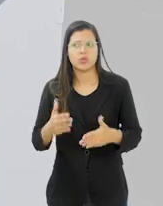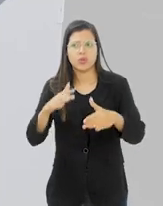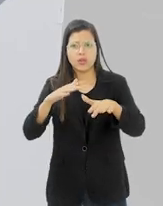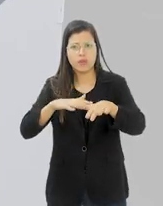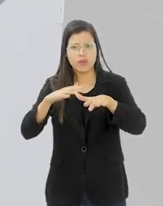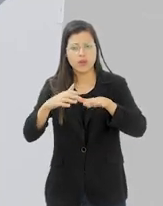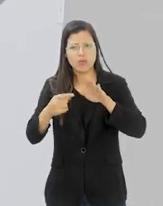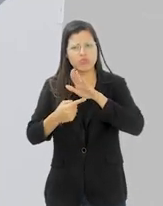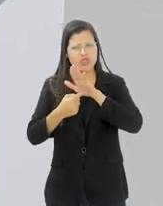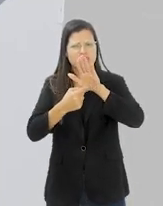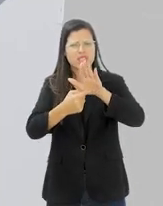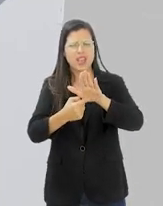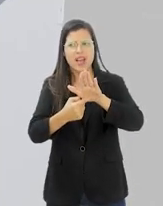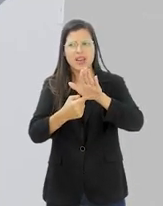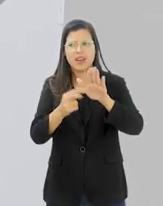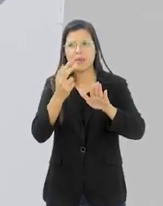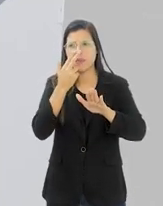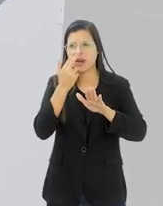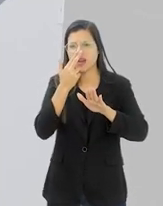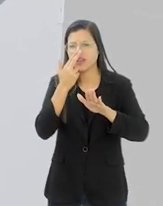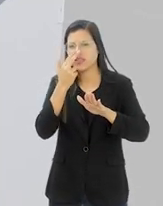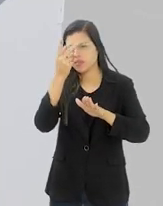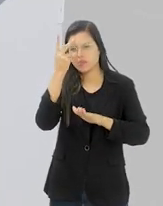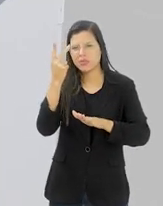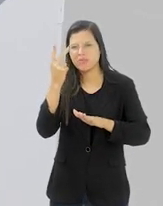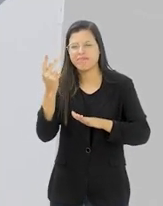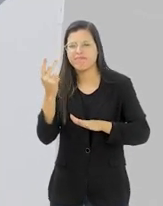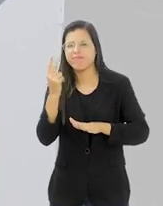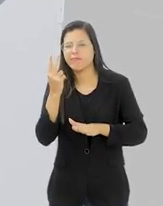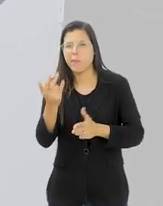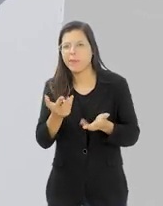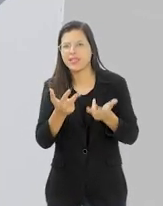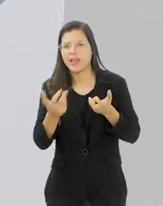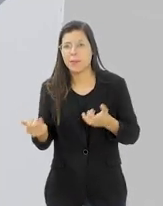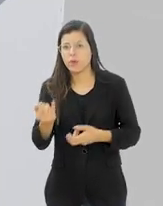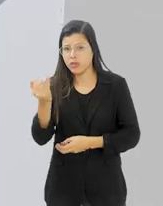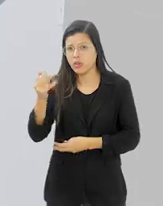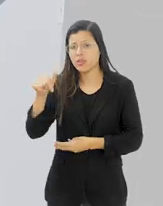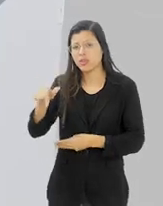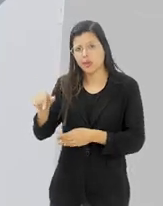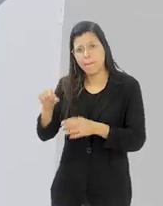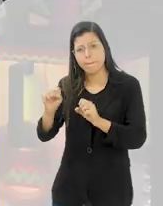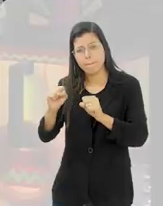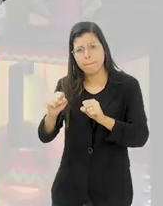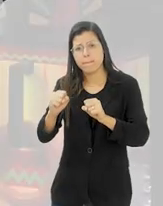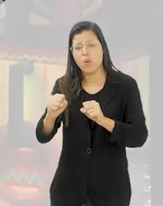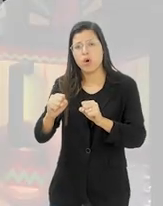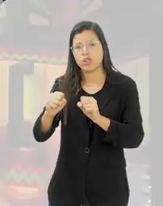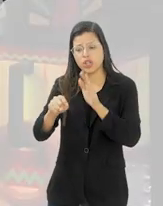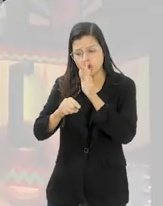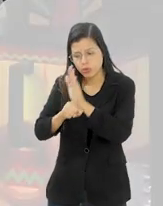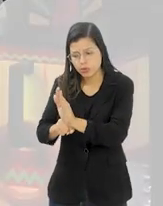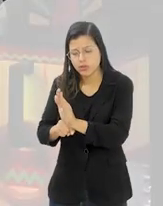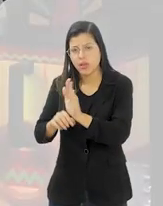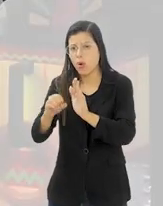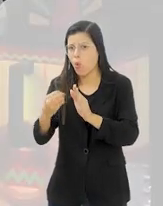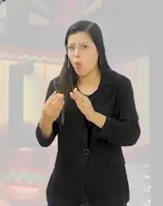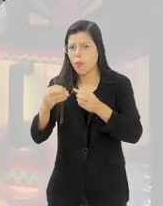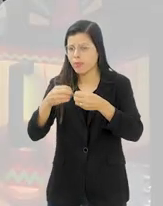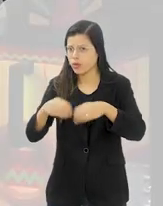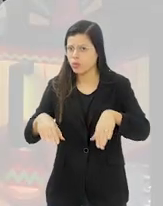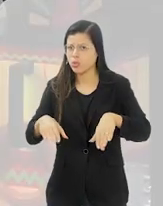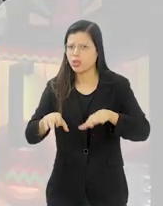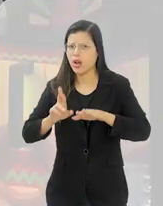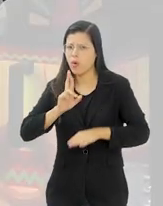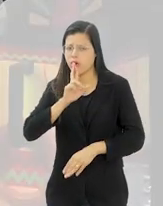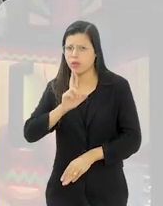Sim. E na avenida os destaques são... Ele é um elemento cênico na sua alegoria, né? Ele pode contribuir ou prejudicar o resultado final do